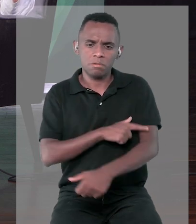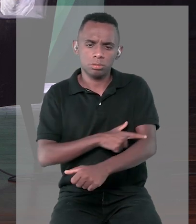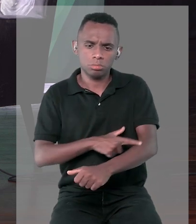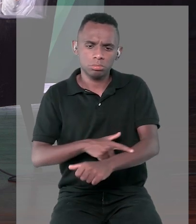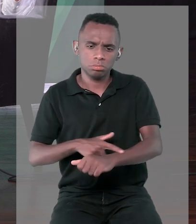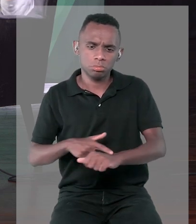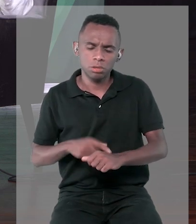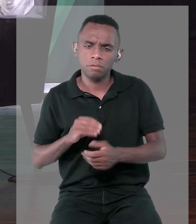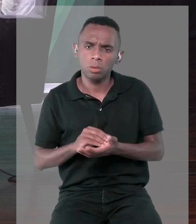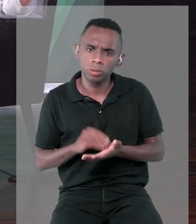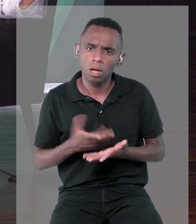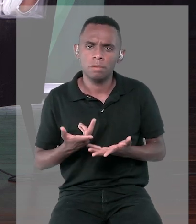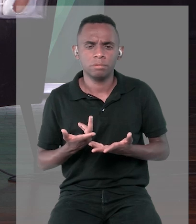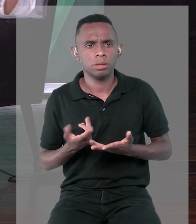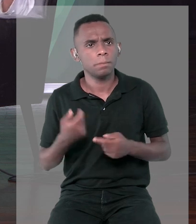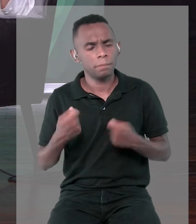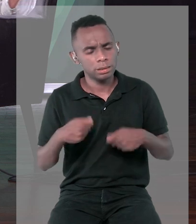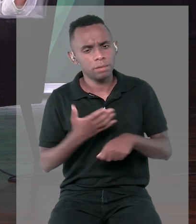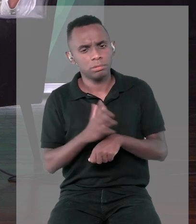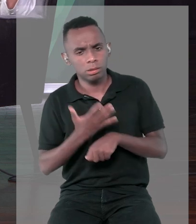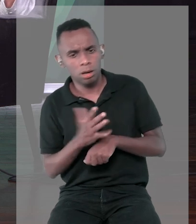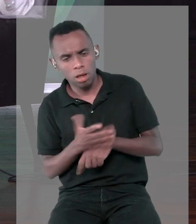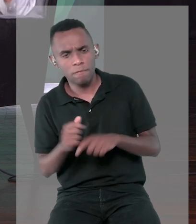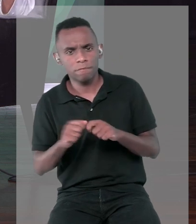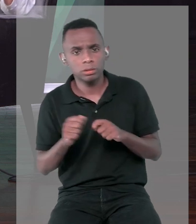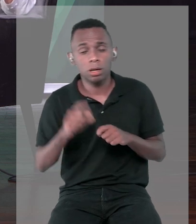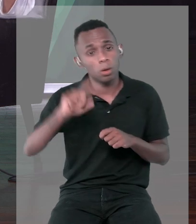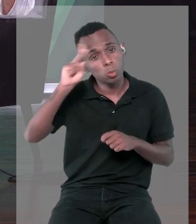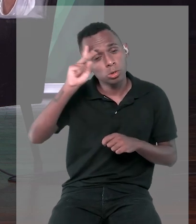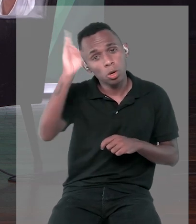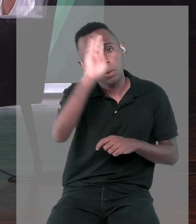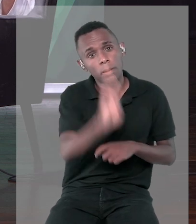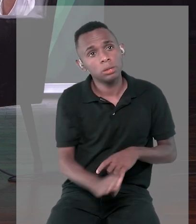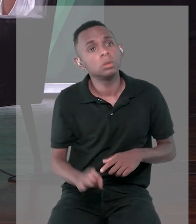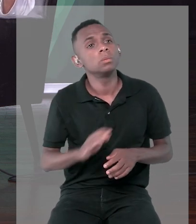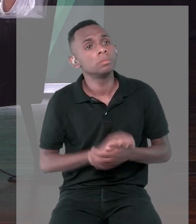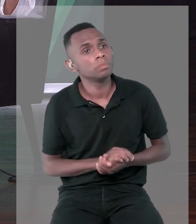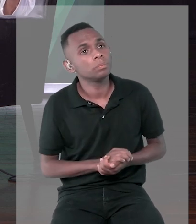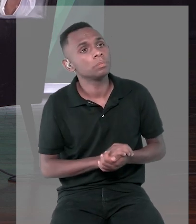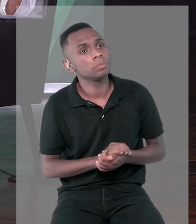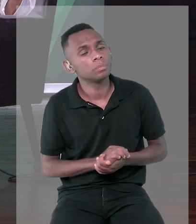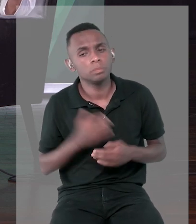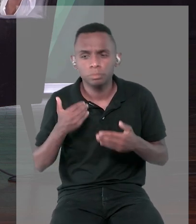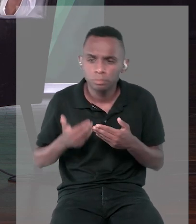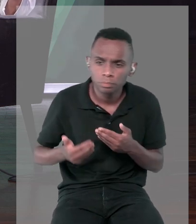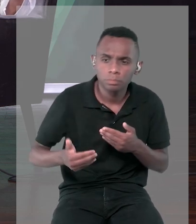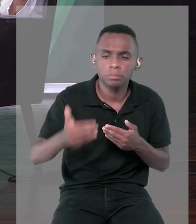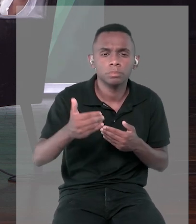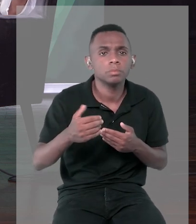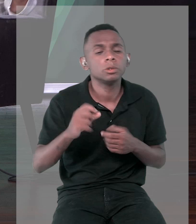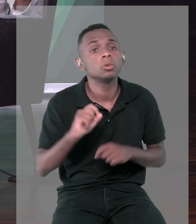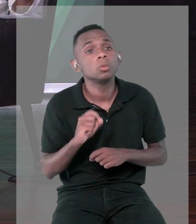Que precisava fazer exercício. Então, é a história do Brasil a partir